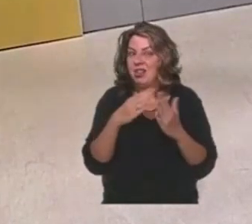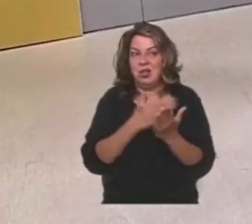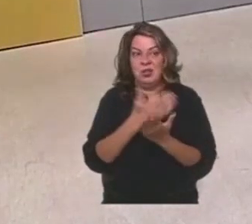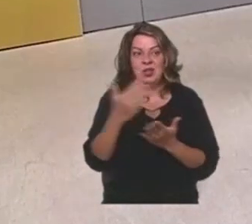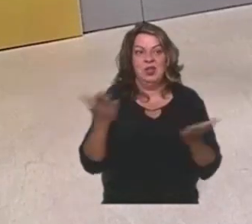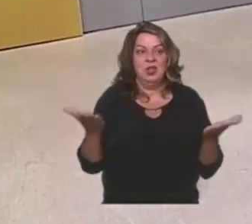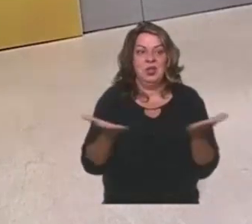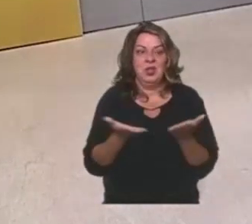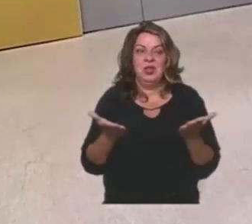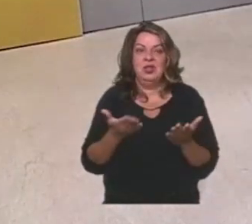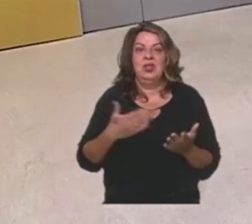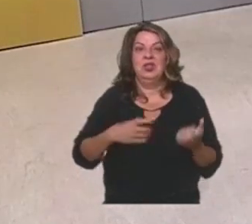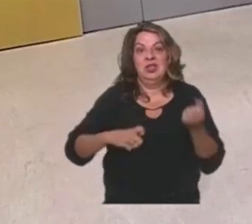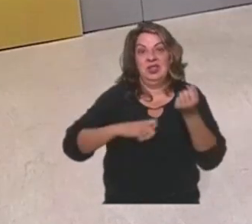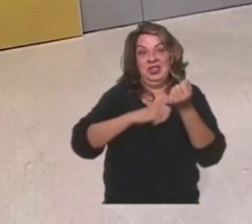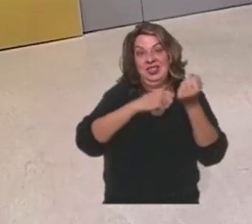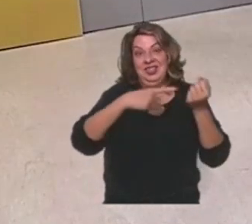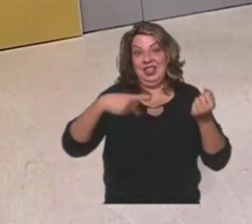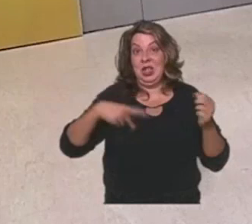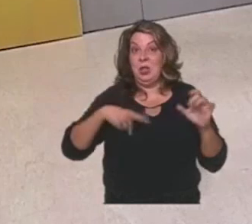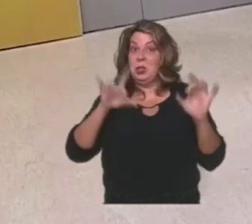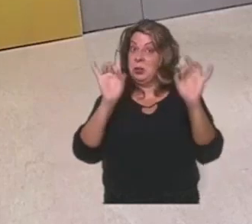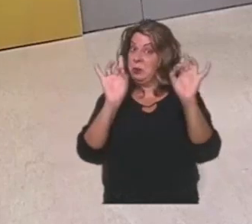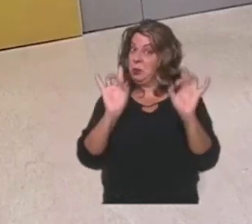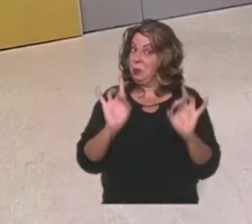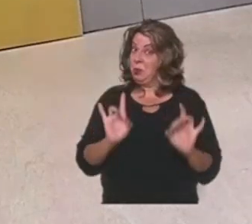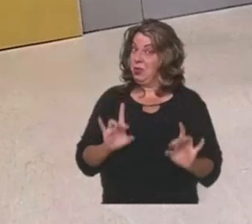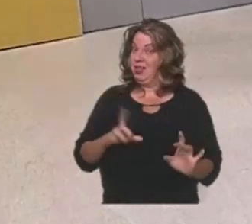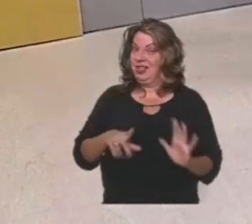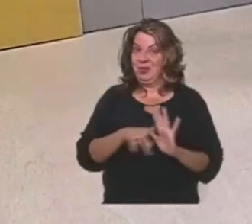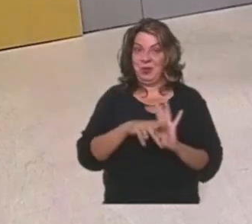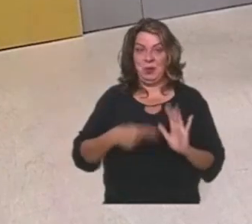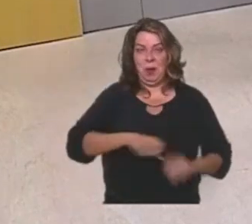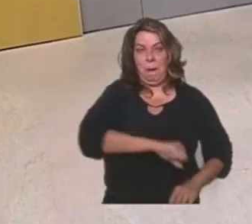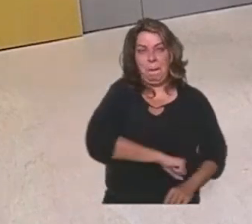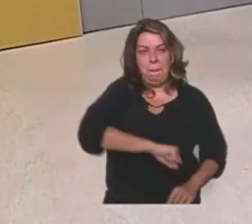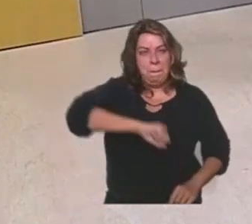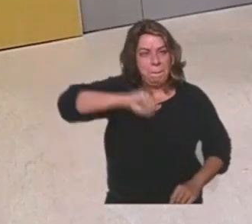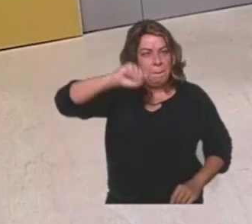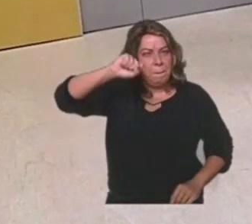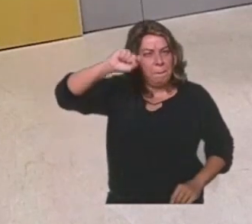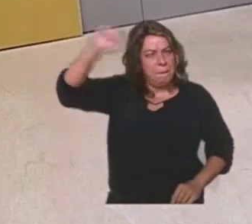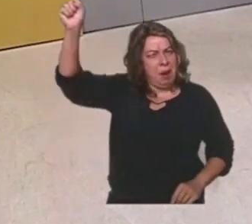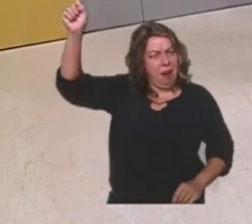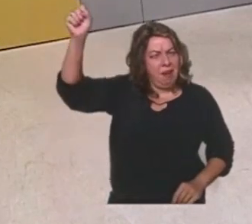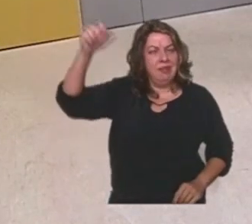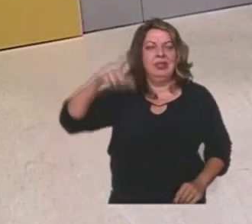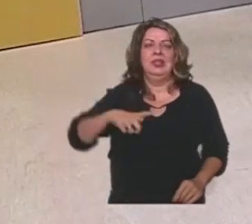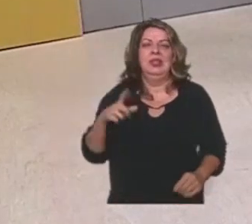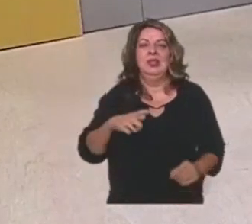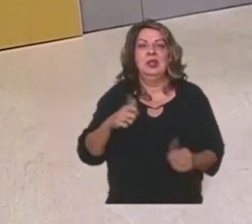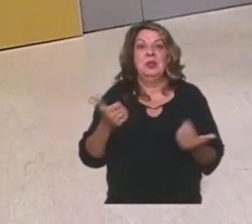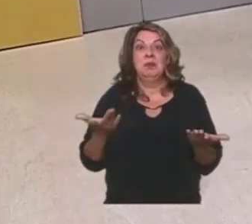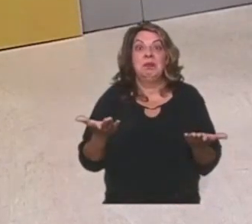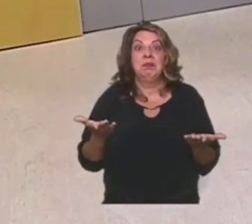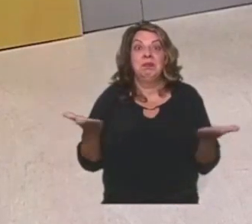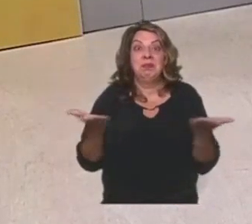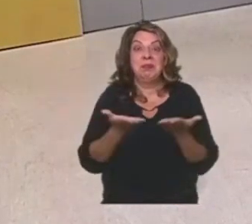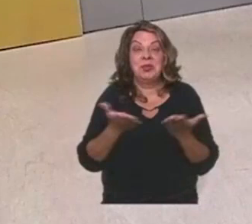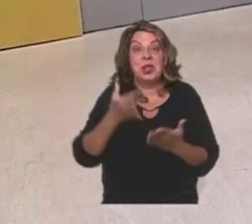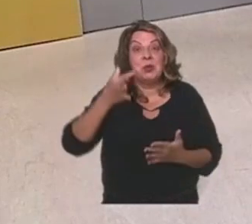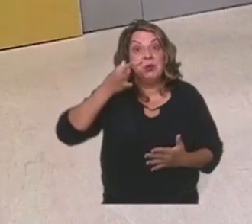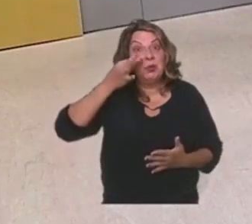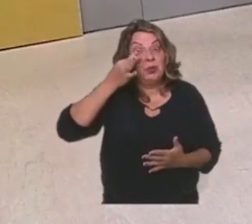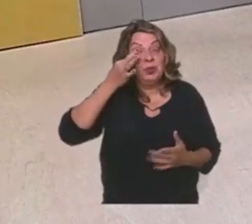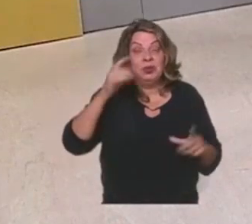hoje o nosso Caju Cap especial da Independência. Bom dia para você que está nos acompanhando ao vivo hoje